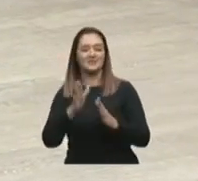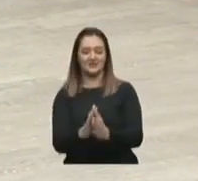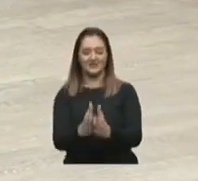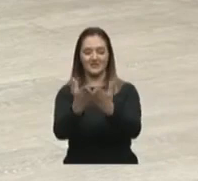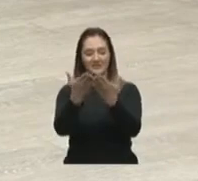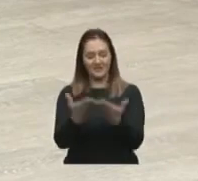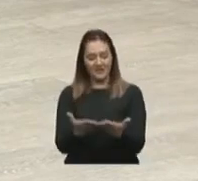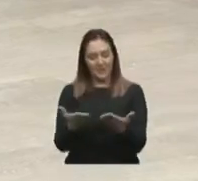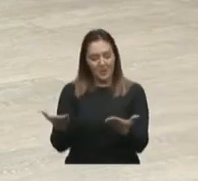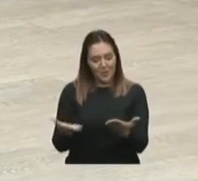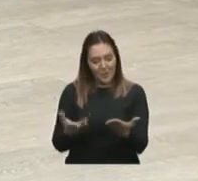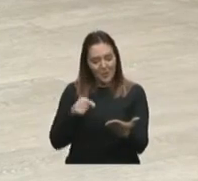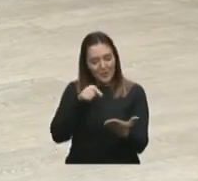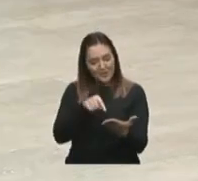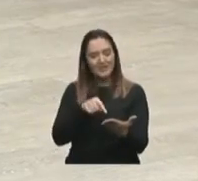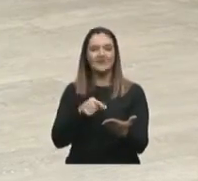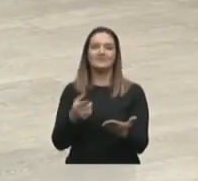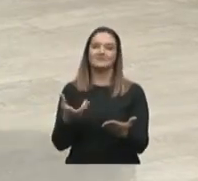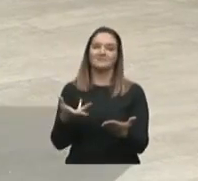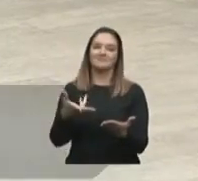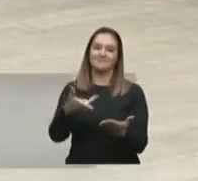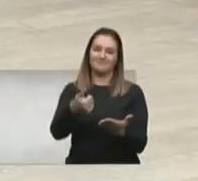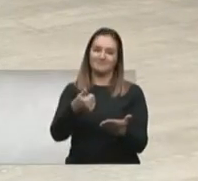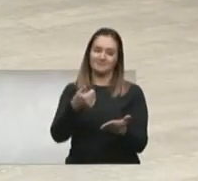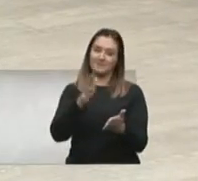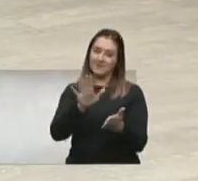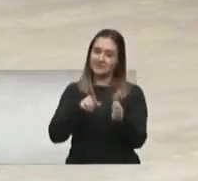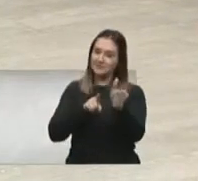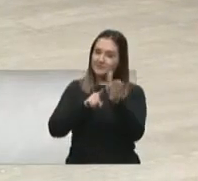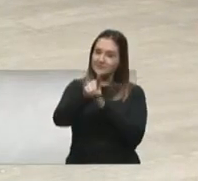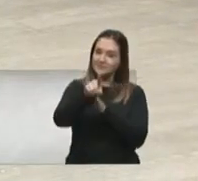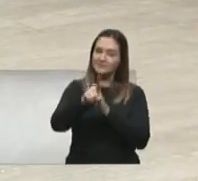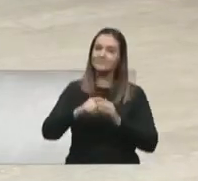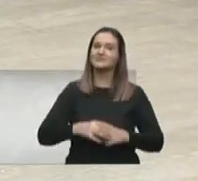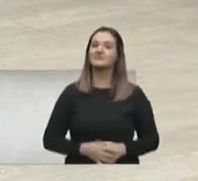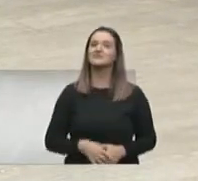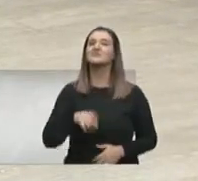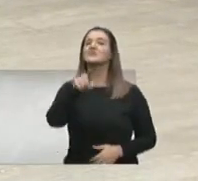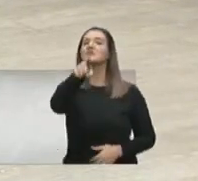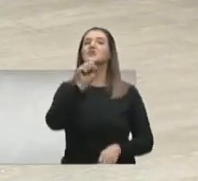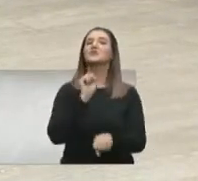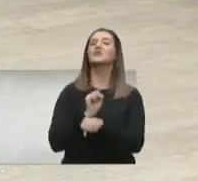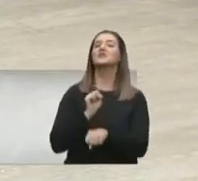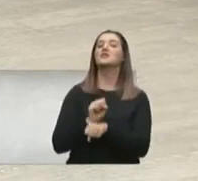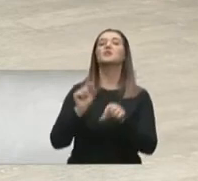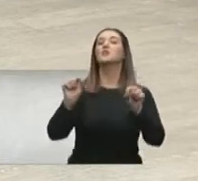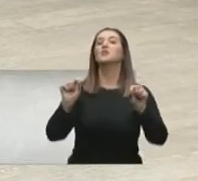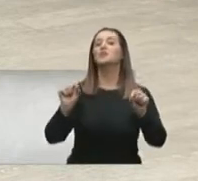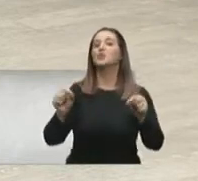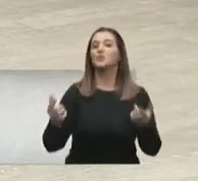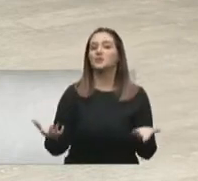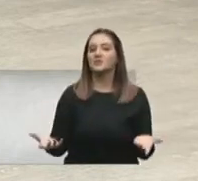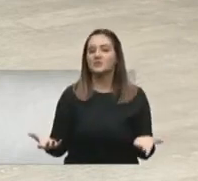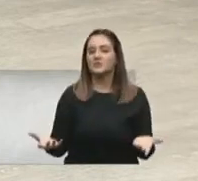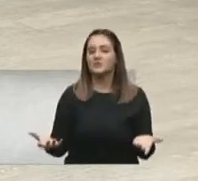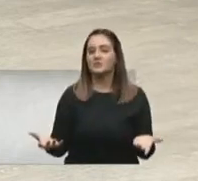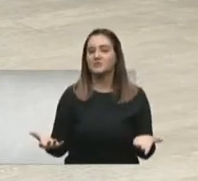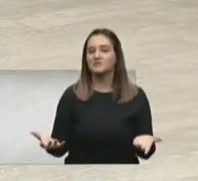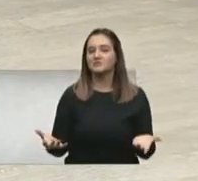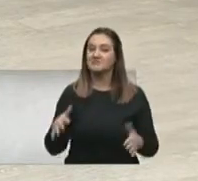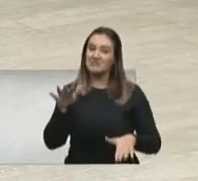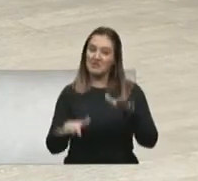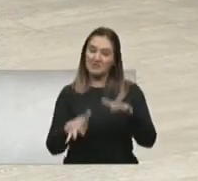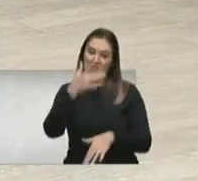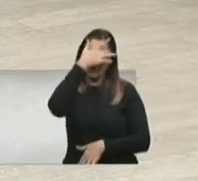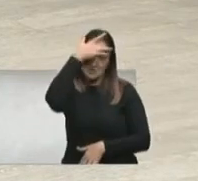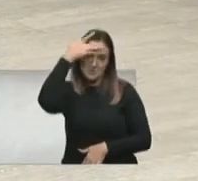Deus hoje, deixa eu fazer uma pergunta para você. O que você está esperando? Será que tem alguém